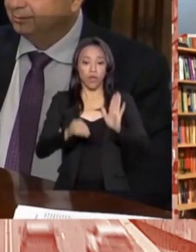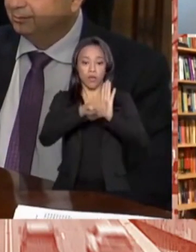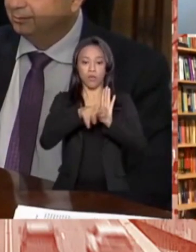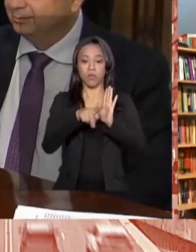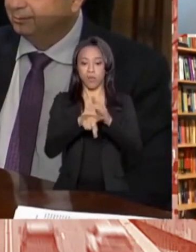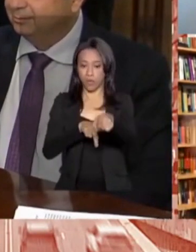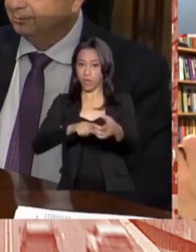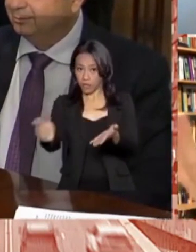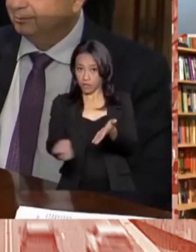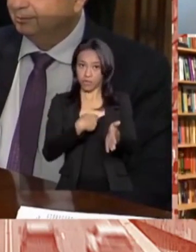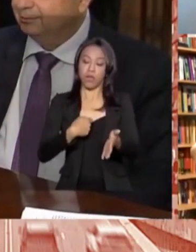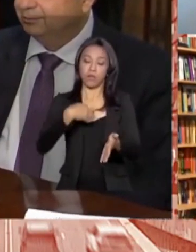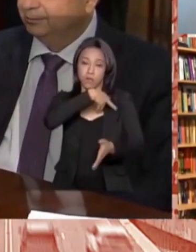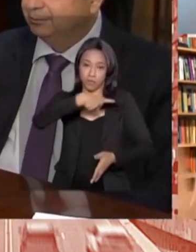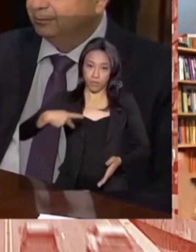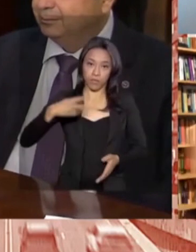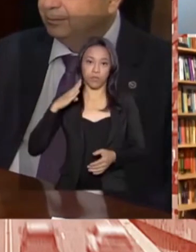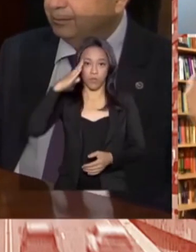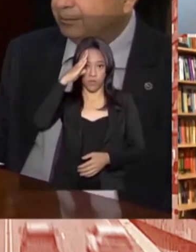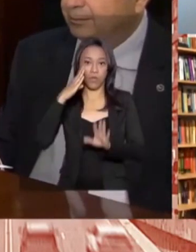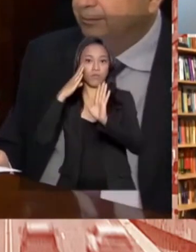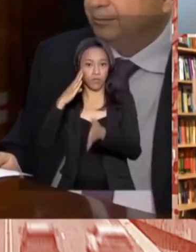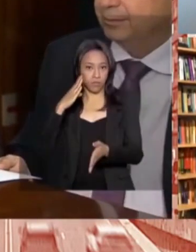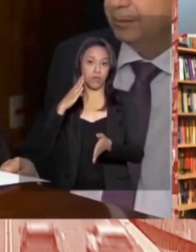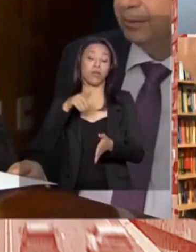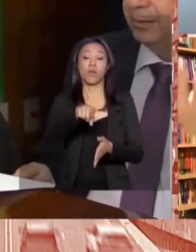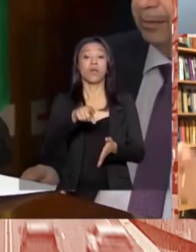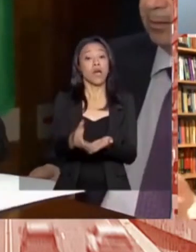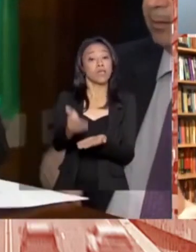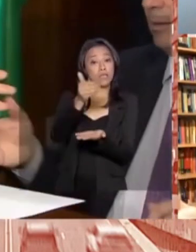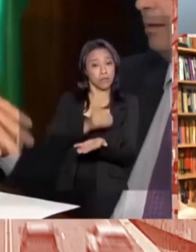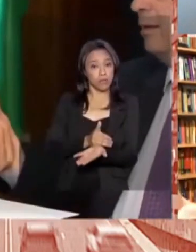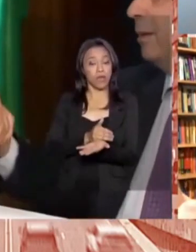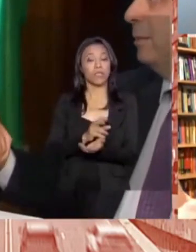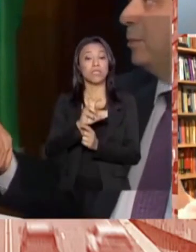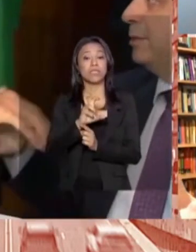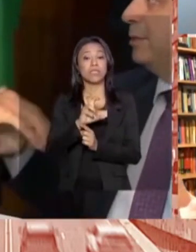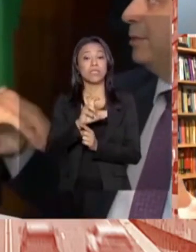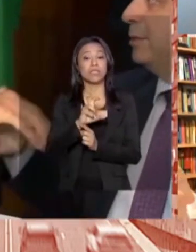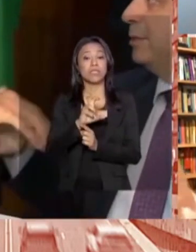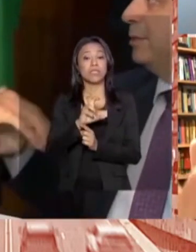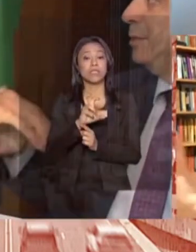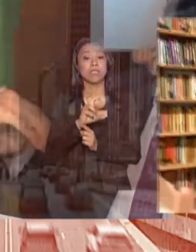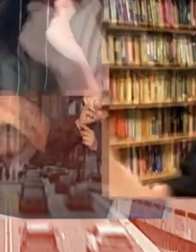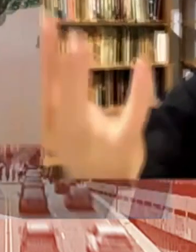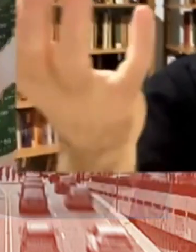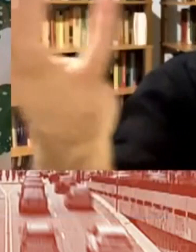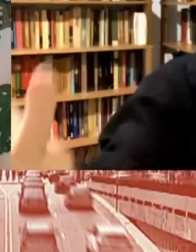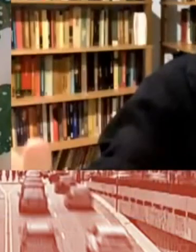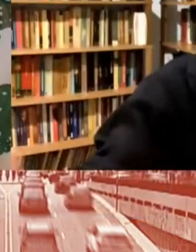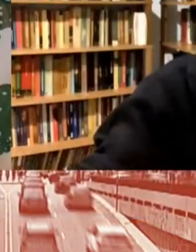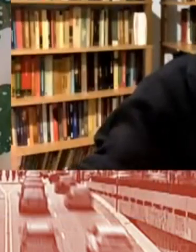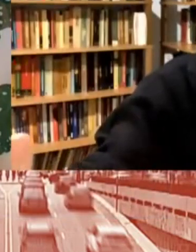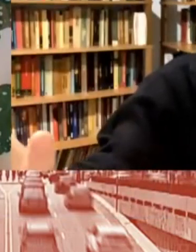vai resolver nada, só vai agravar os problemas. O Bolsonaro é a expressão disso. Com as suas motossiatas